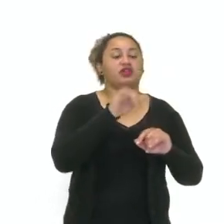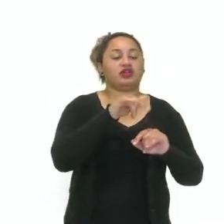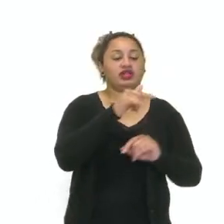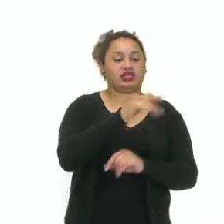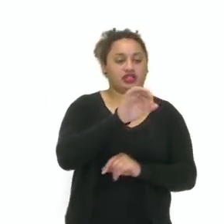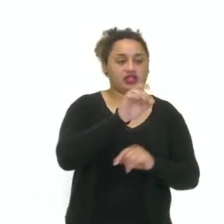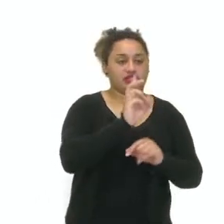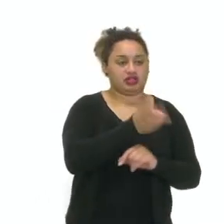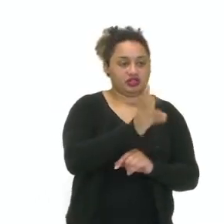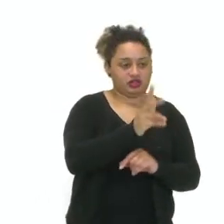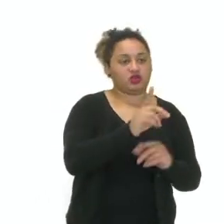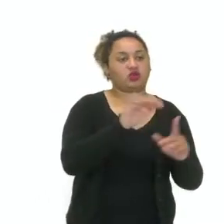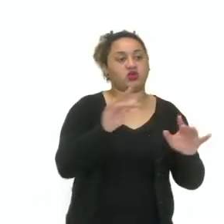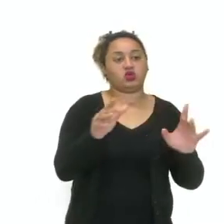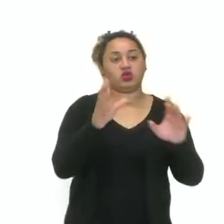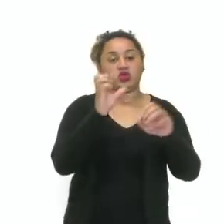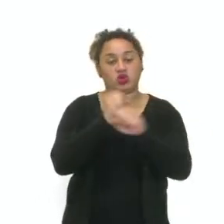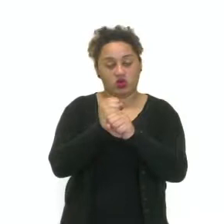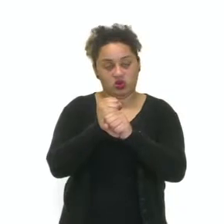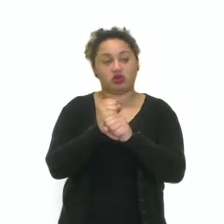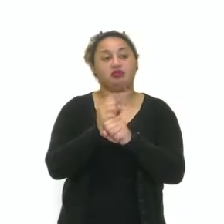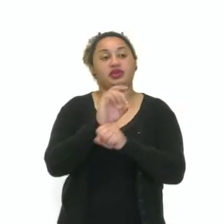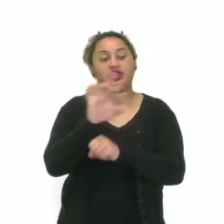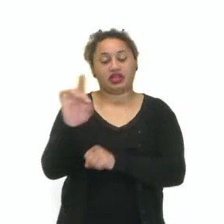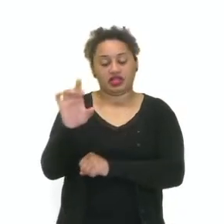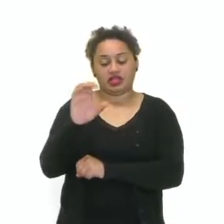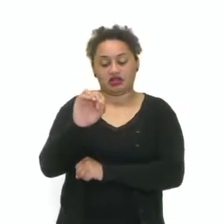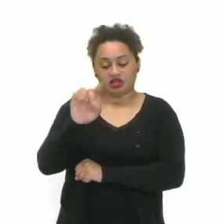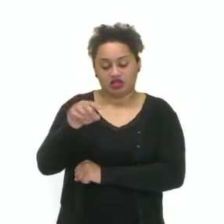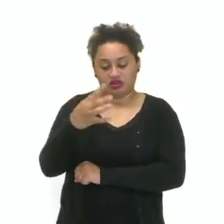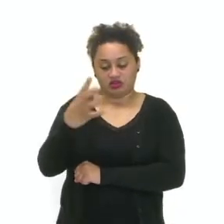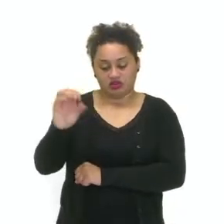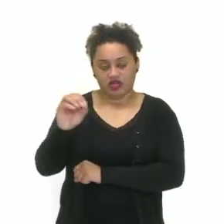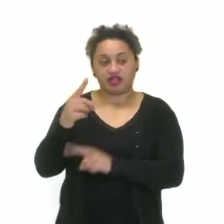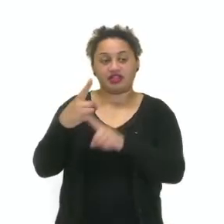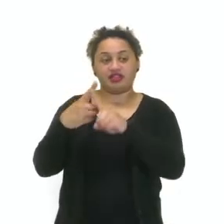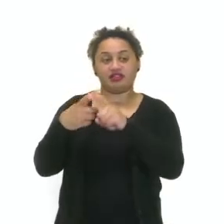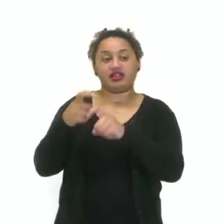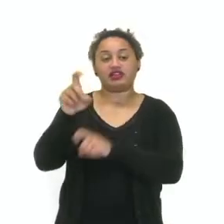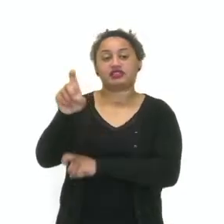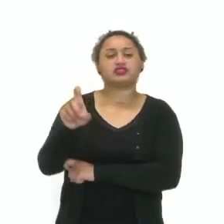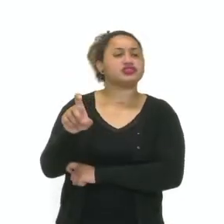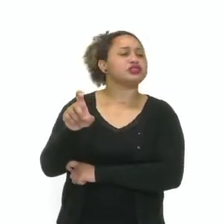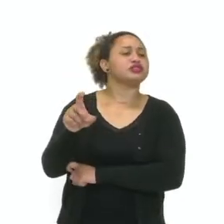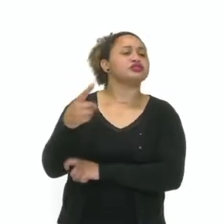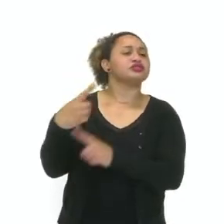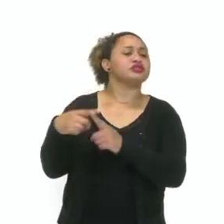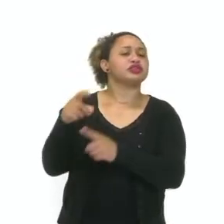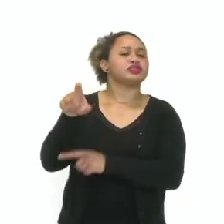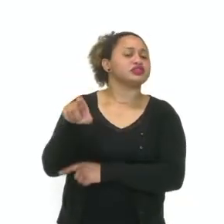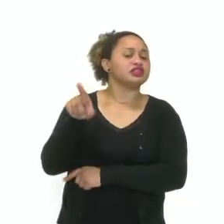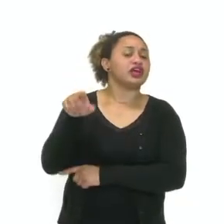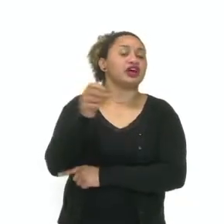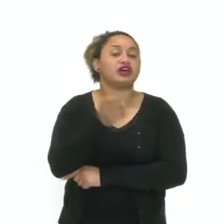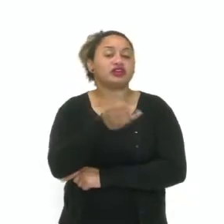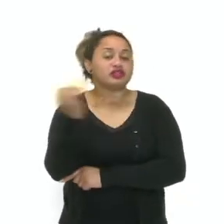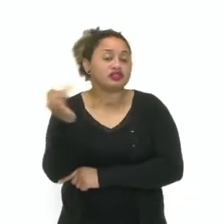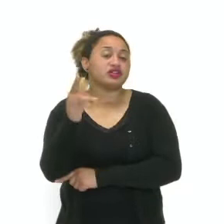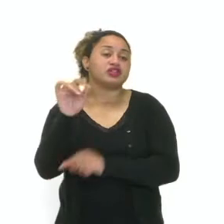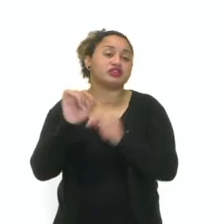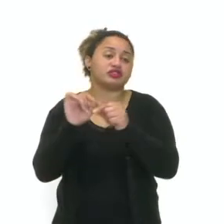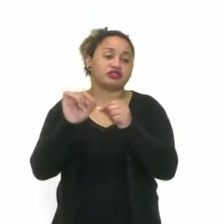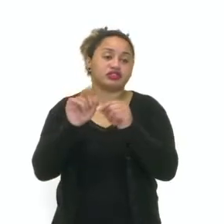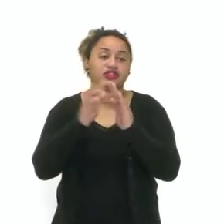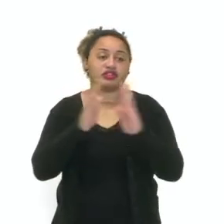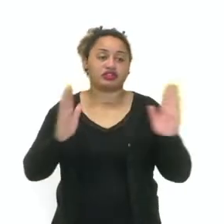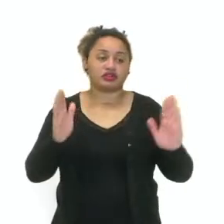75, mais cada unidade custa 40 centavos e eu vou multiplicar pelo número de unidades. Portanto,